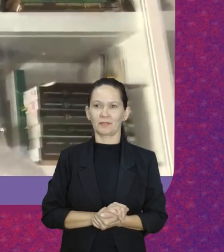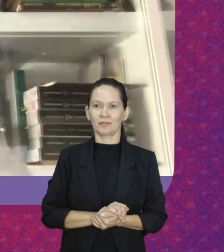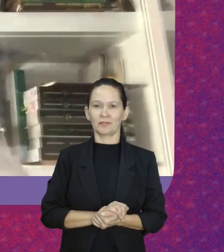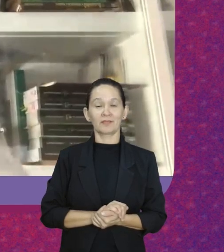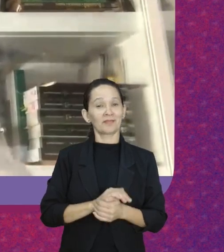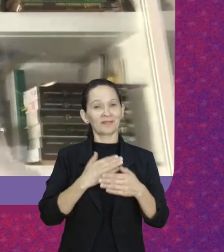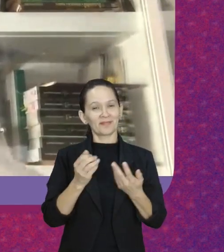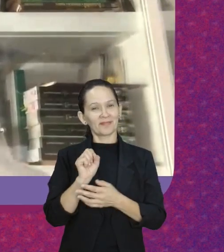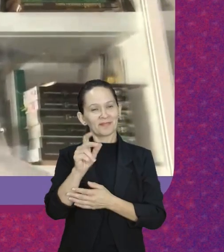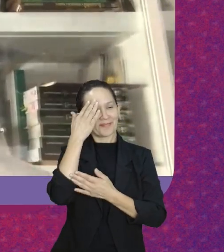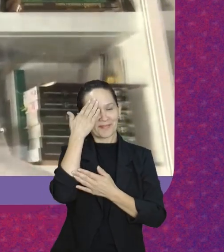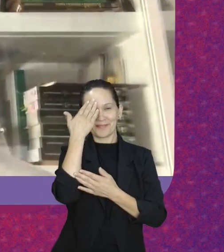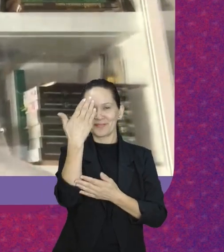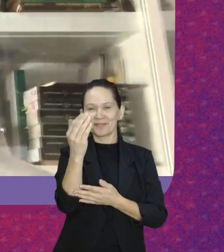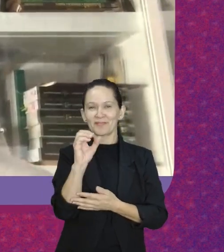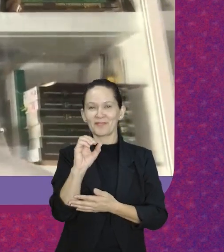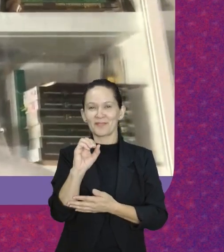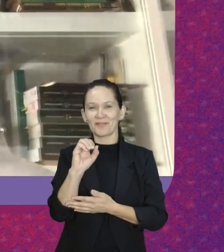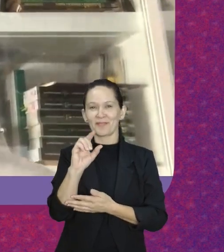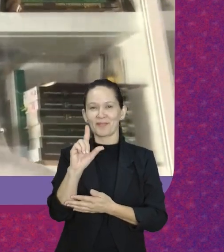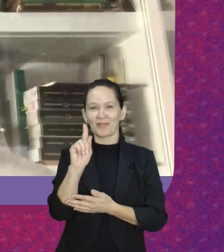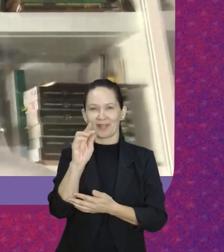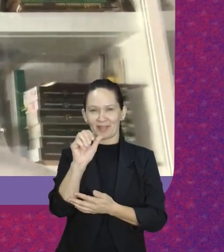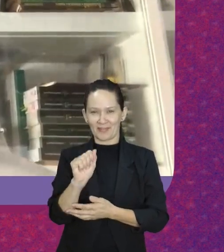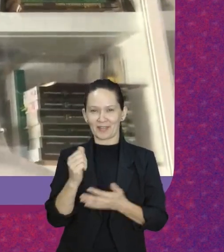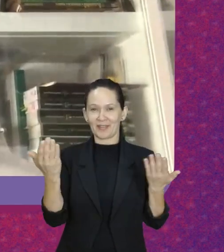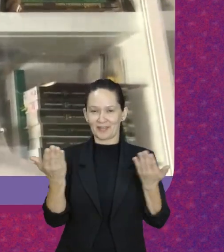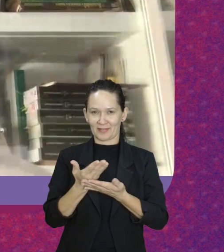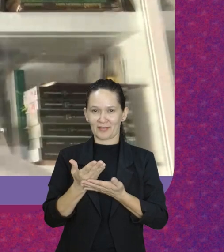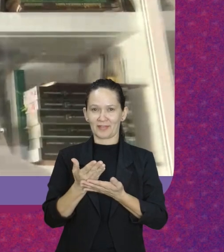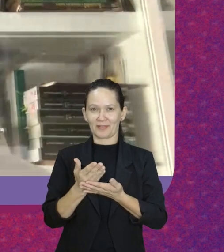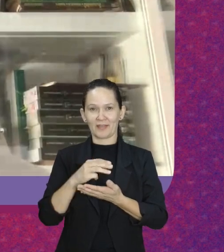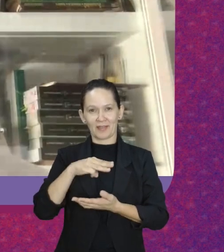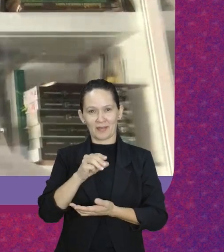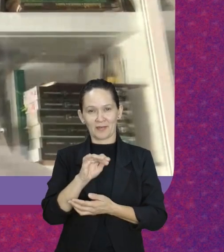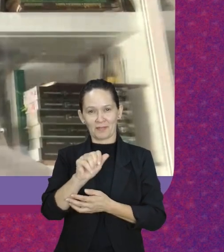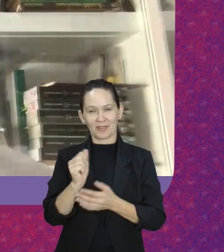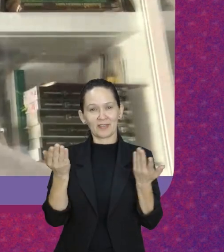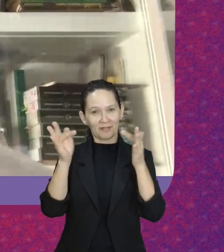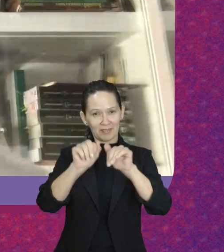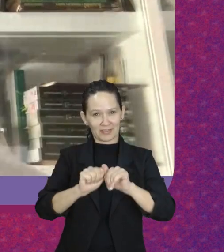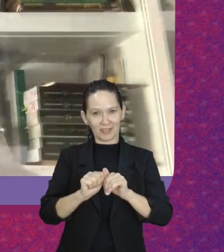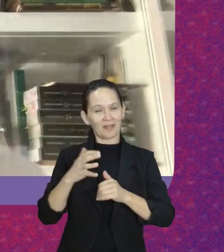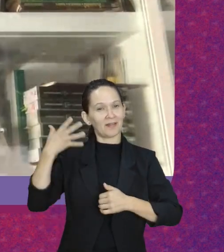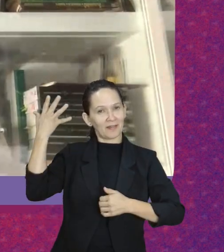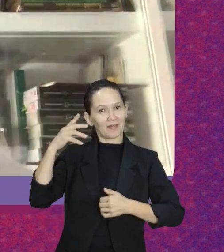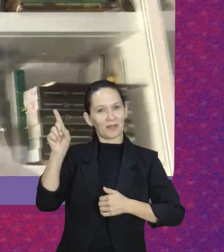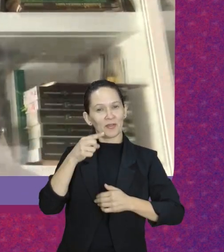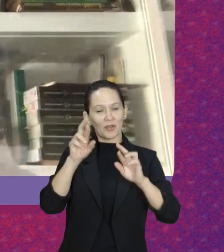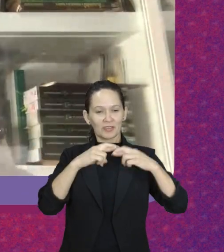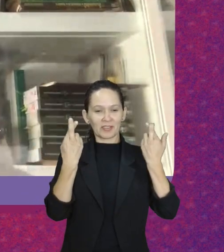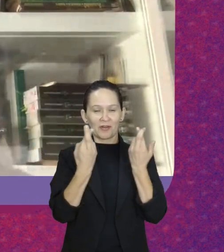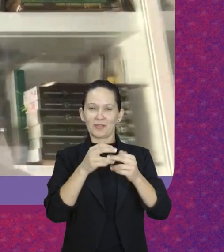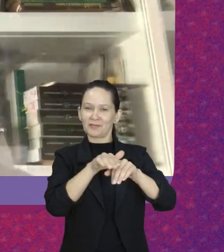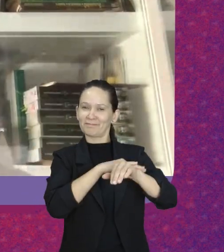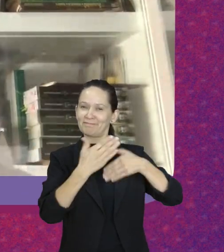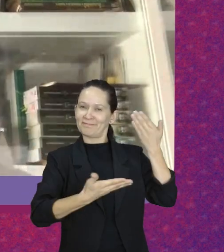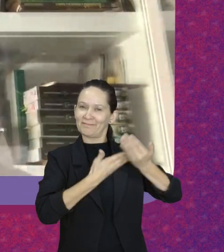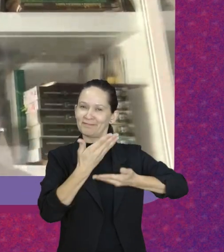Muito bem, muito obrigada, Olga. E agora a Maria Lúcia vai encerrar essa nossa roda de conversa com